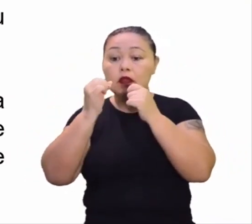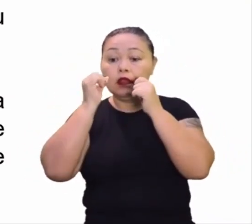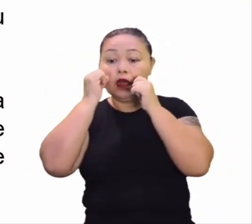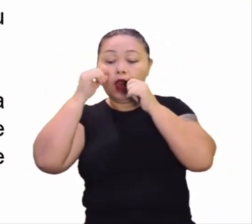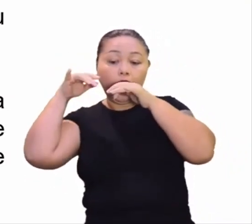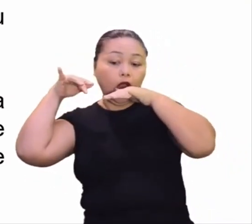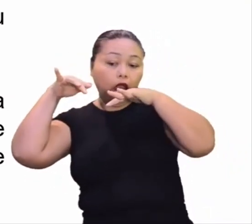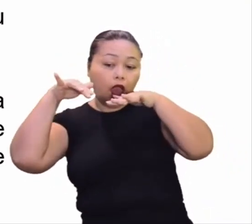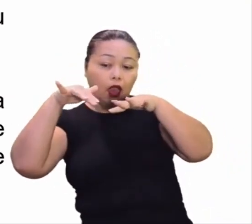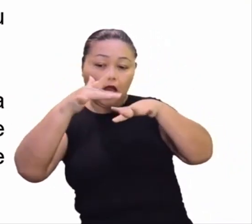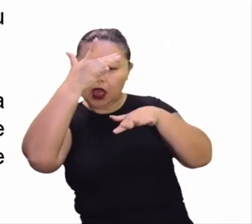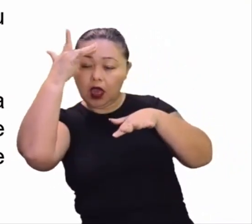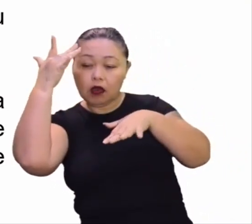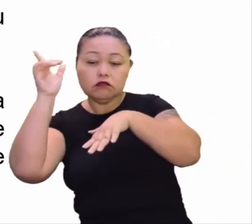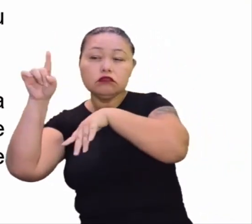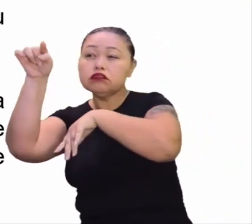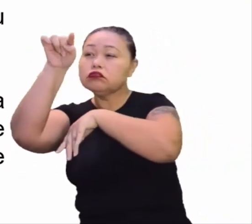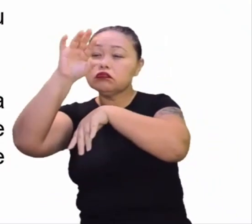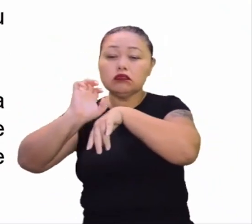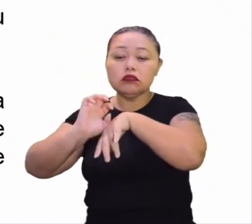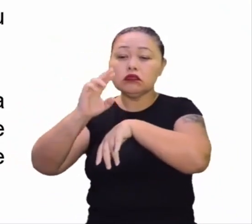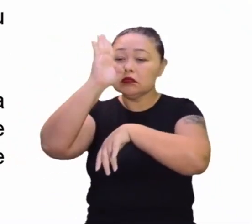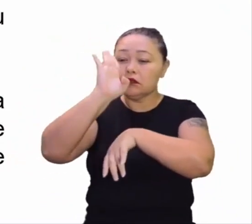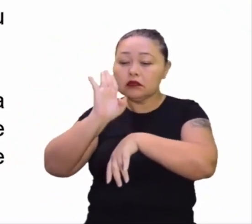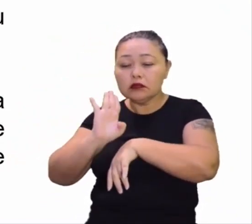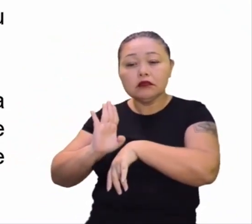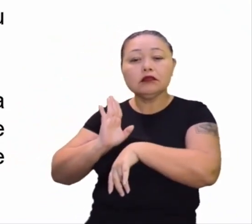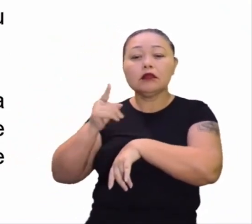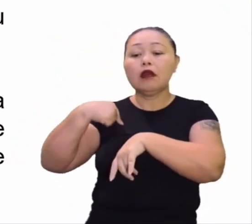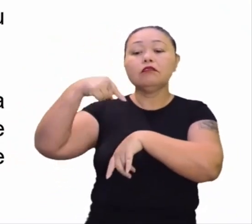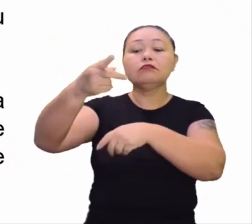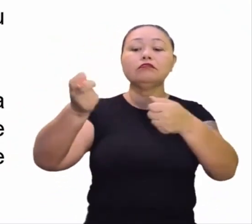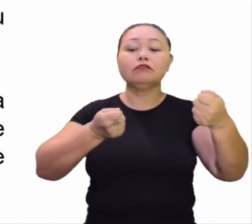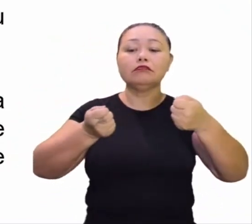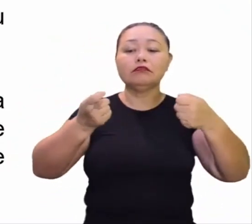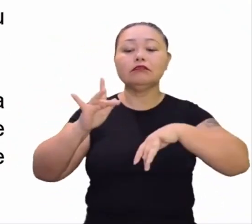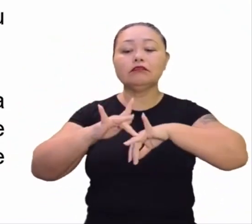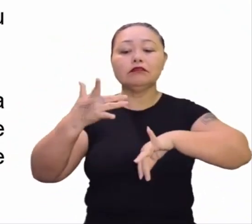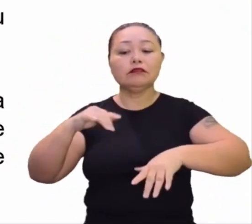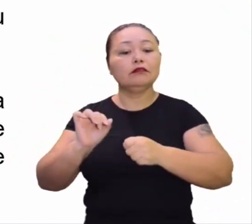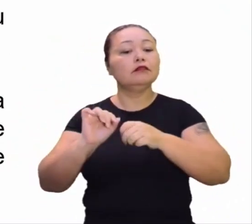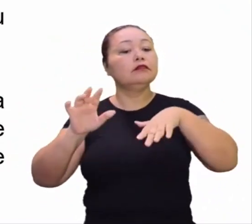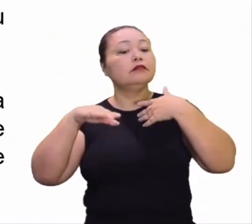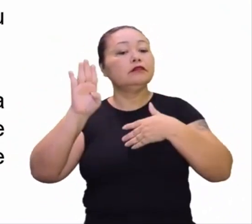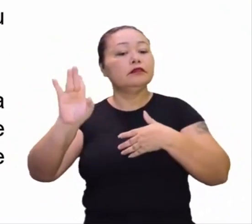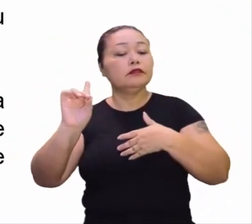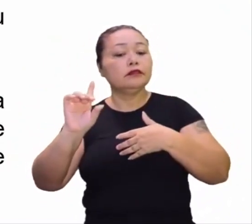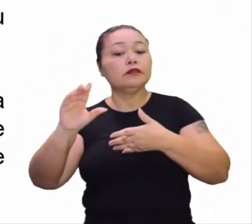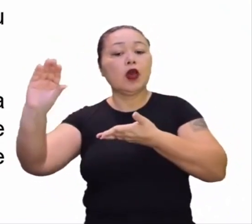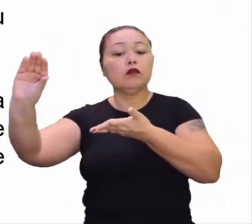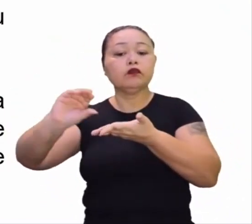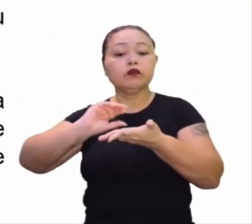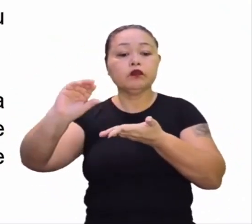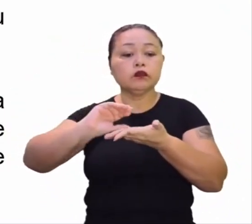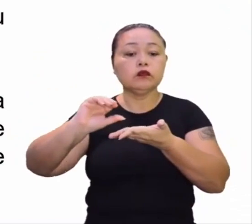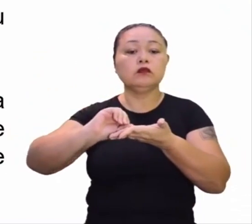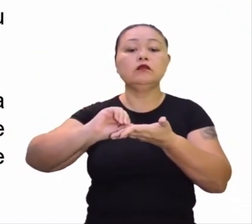atraiu migrantes de vários estados brasileiros para a atividade do garimpo. D. Pelos investimentos